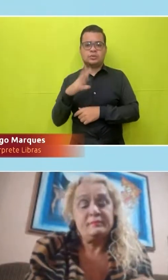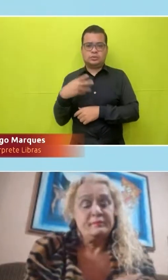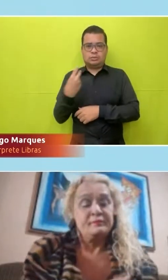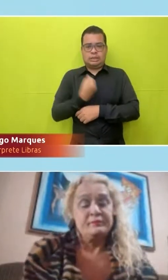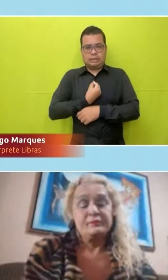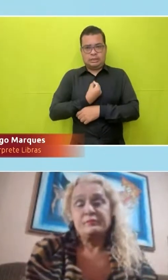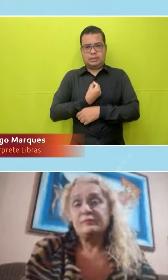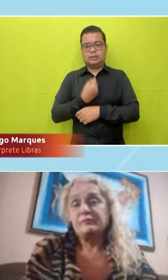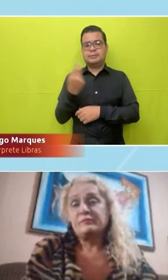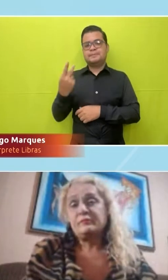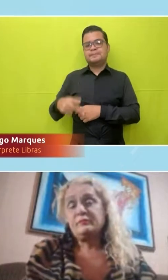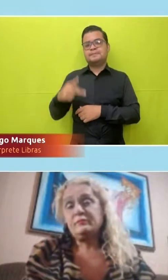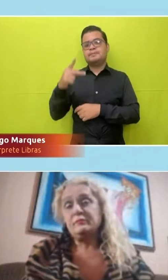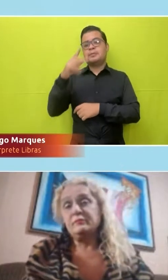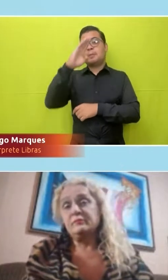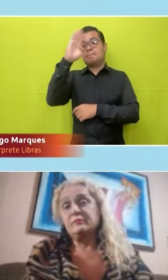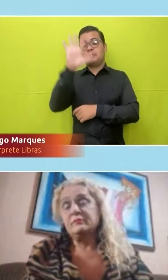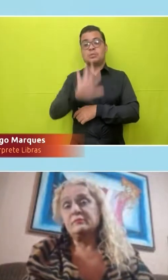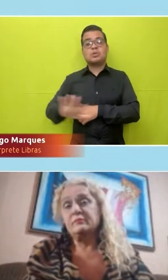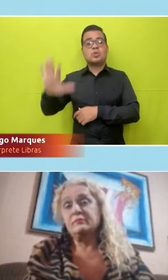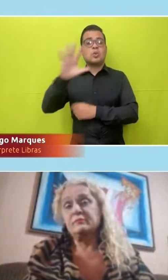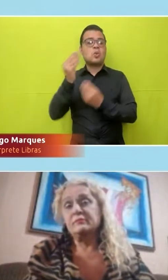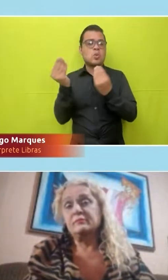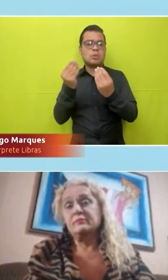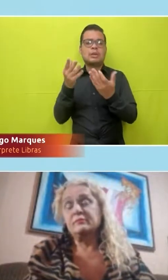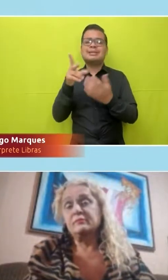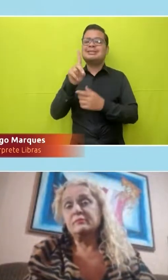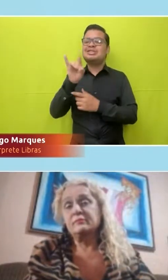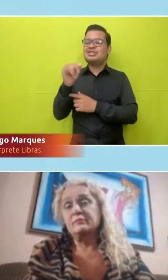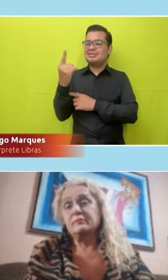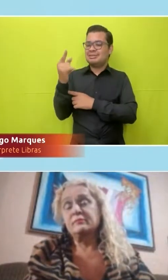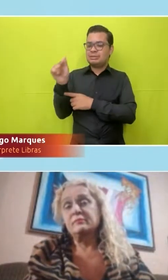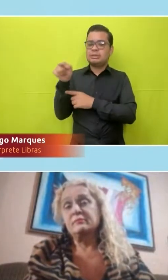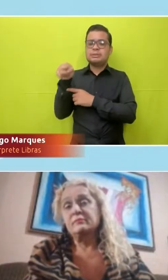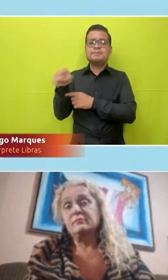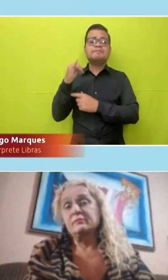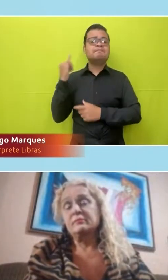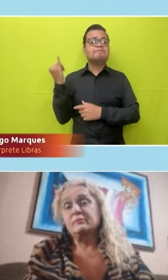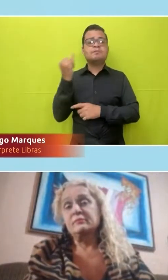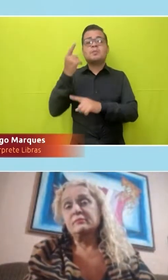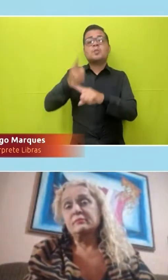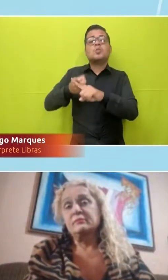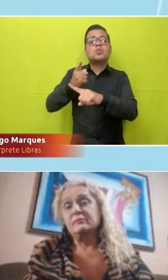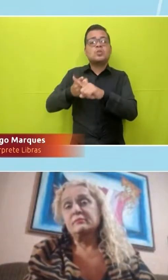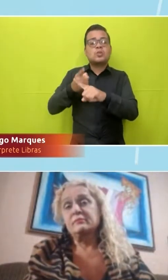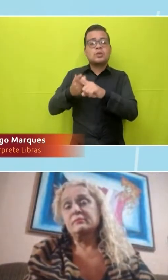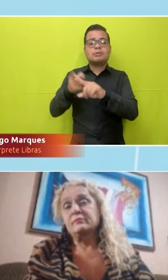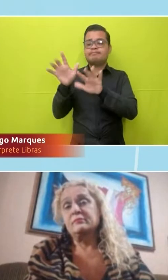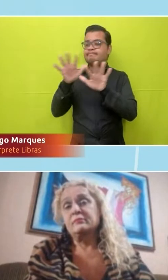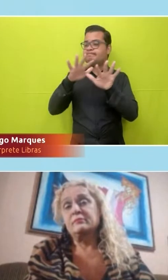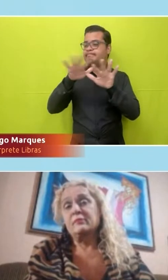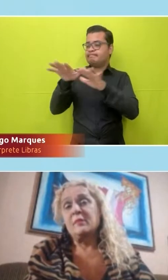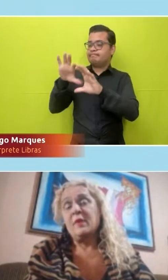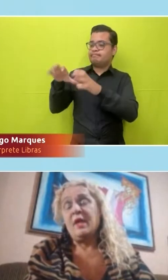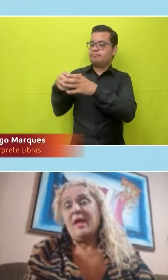nosso país. Qual que é a relevância da gente ter essa data para que a gente volte um pouco mais o nosso olhar para essa